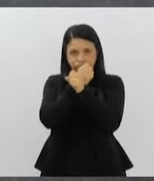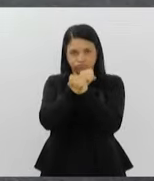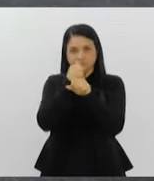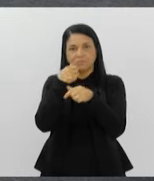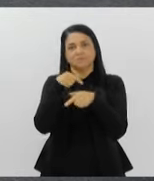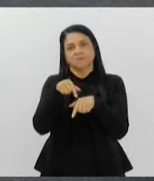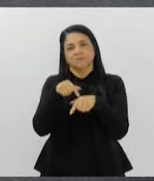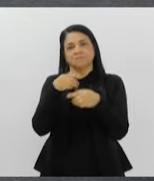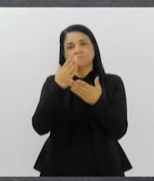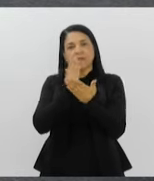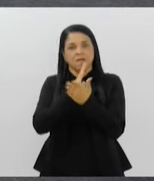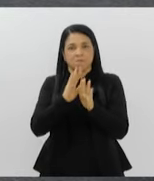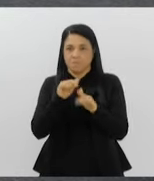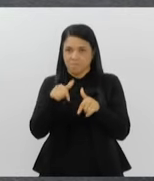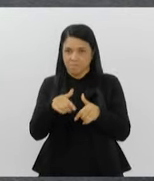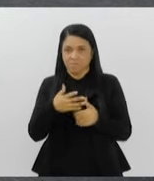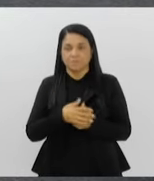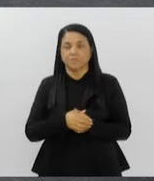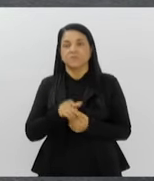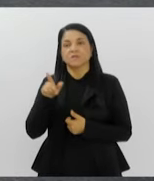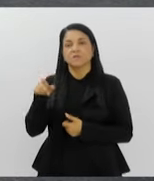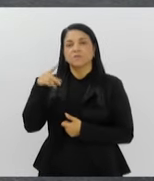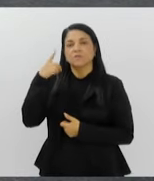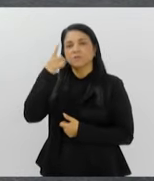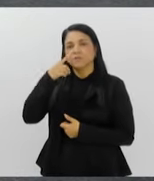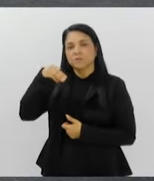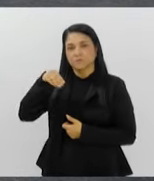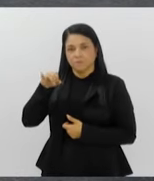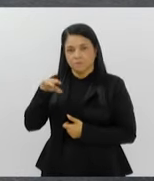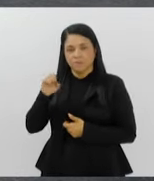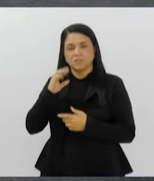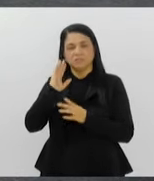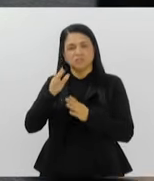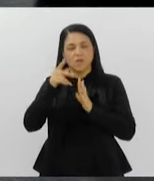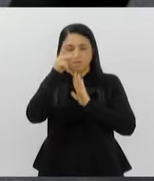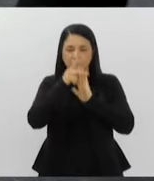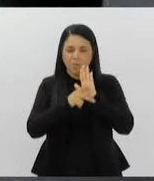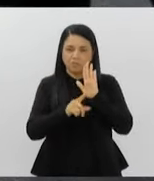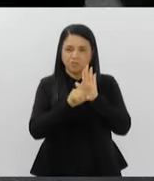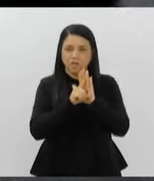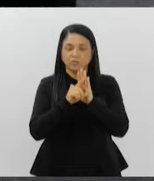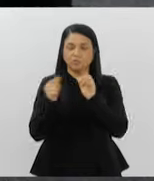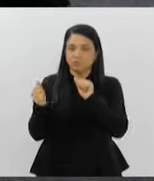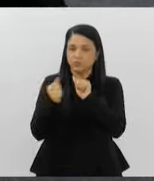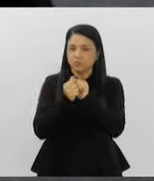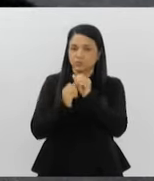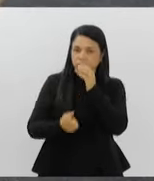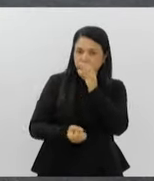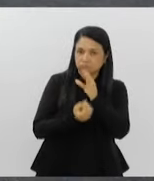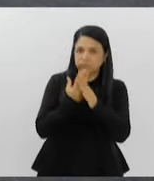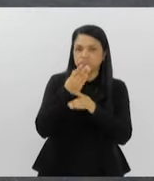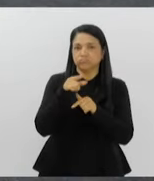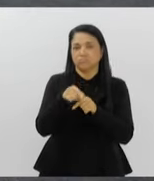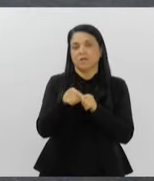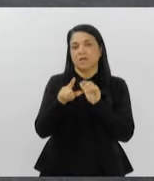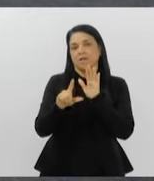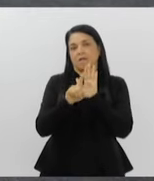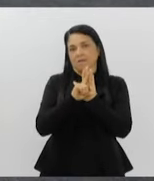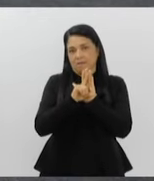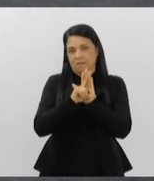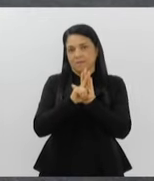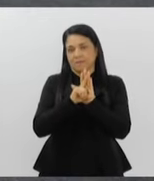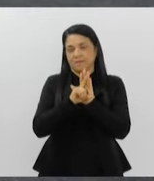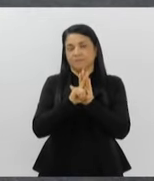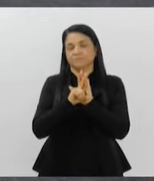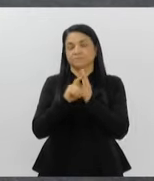de forma brilhante, colocou aqui de um projeto que nós já construímos relacionado à questão